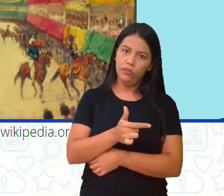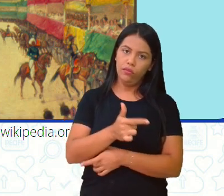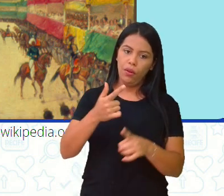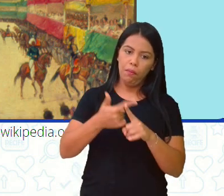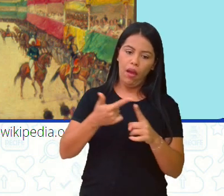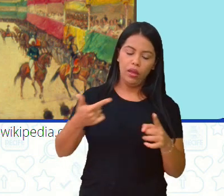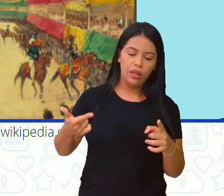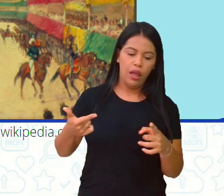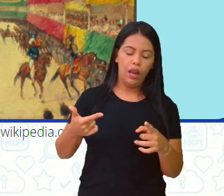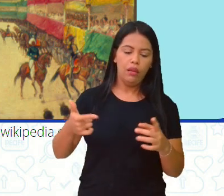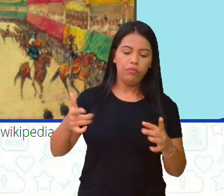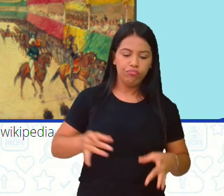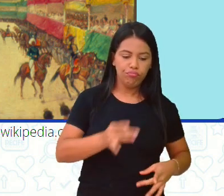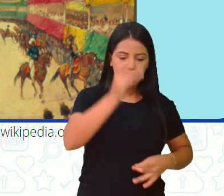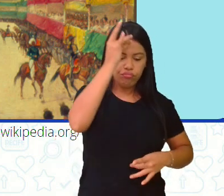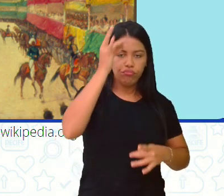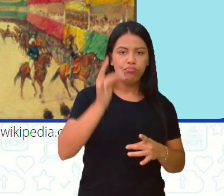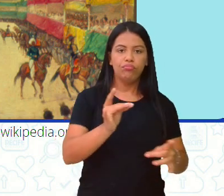incorporou-se